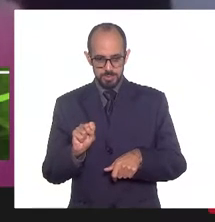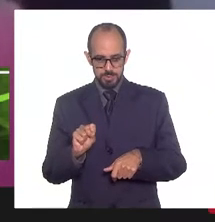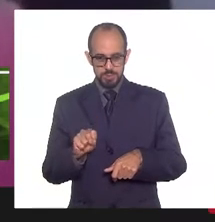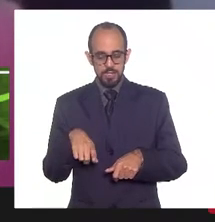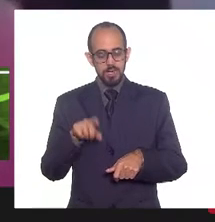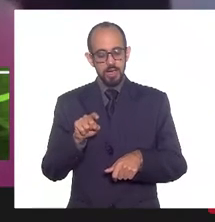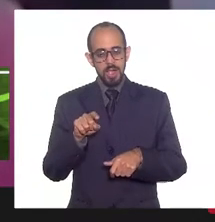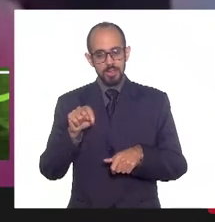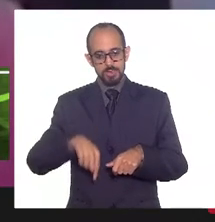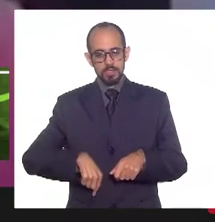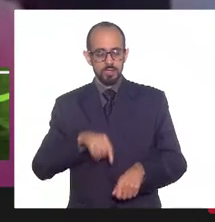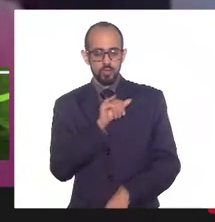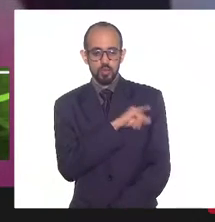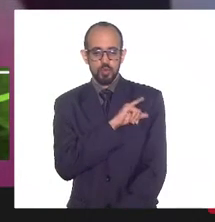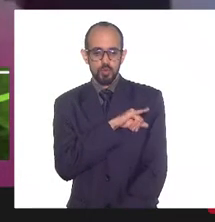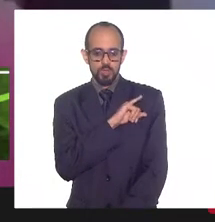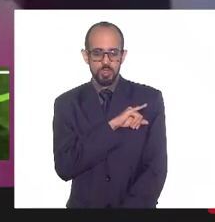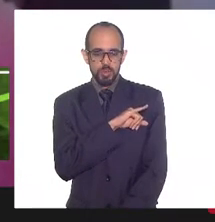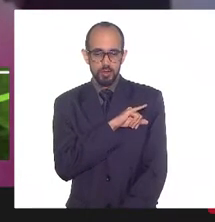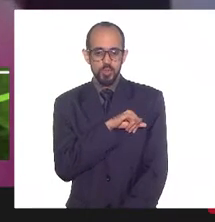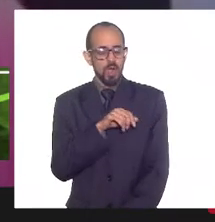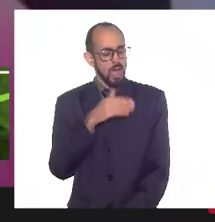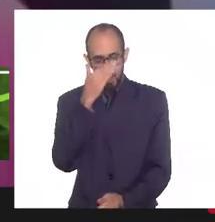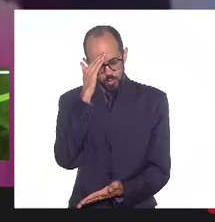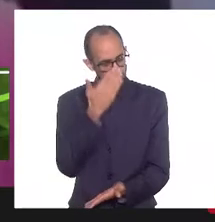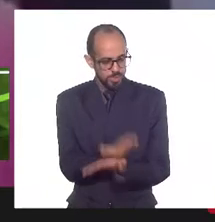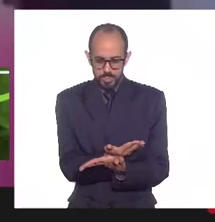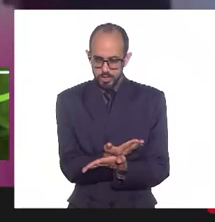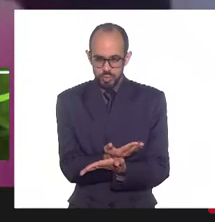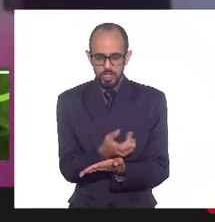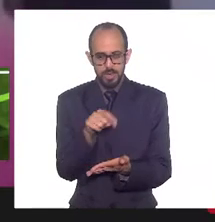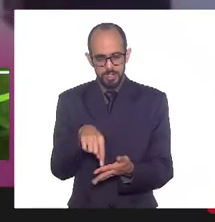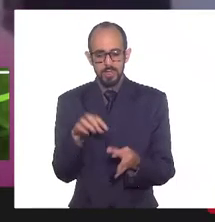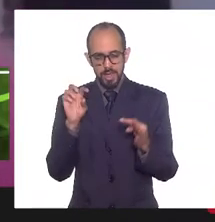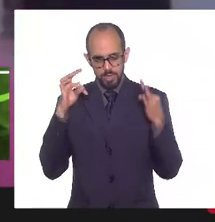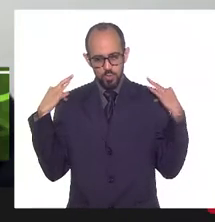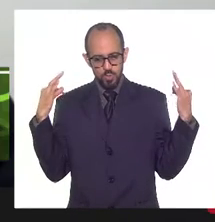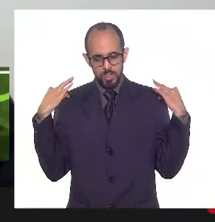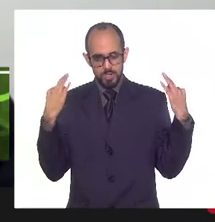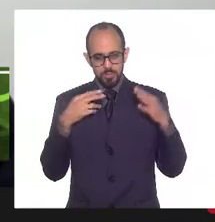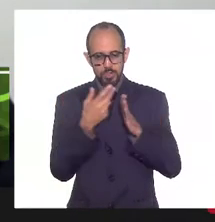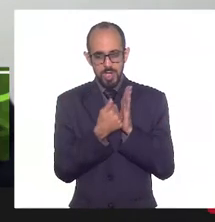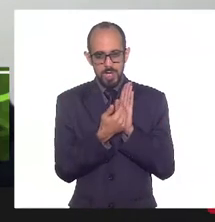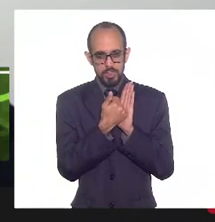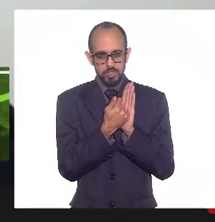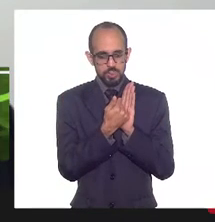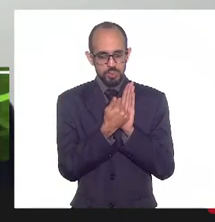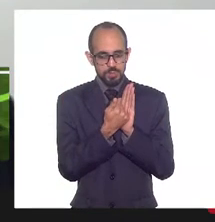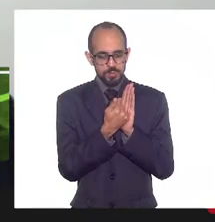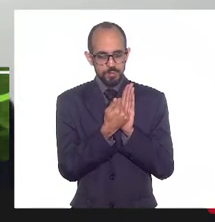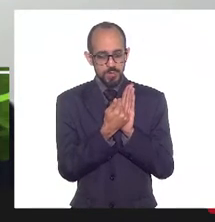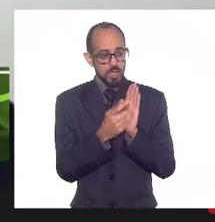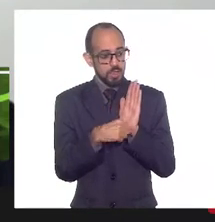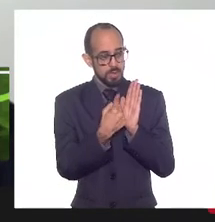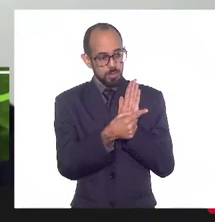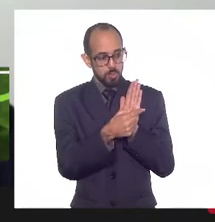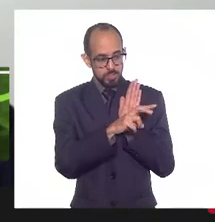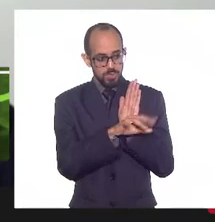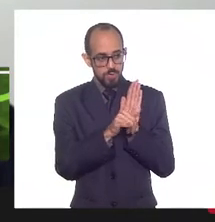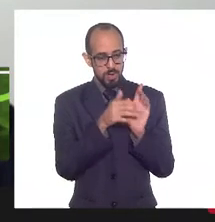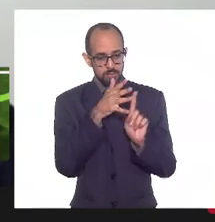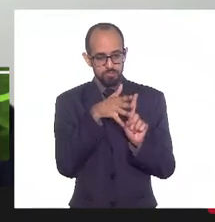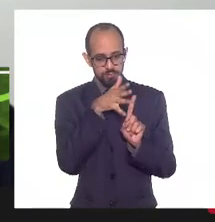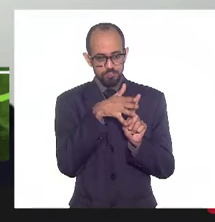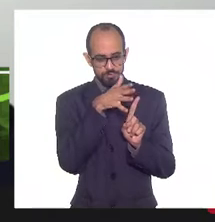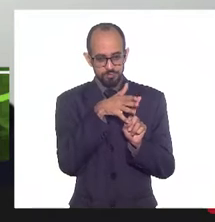acreditam que o Rio de Janeiro é turismo e arte mas um dia vão acreditar daqui a pouco obrigado Marcelo você está previsto para falar daqui a pouquinho obrigado